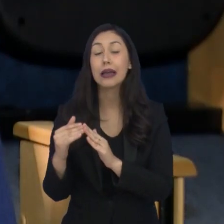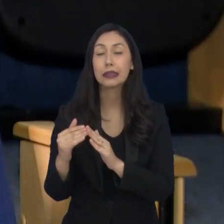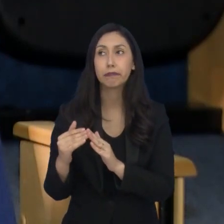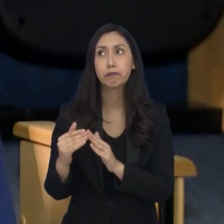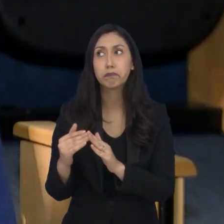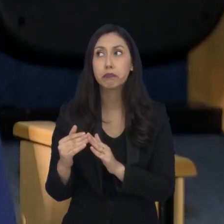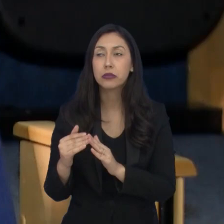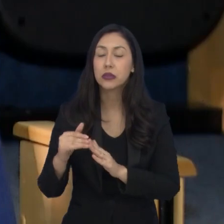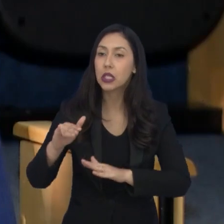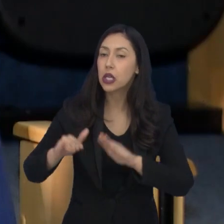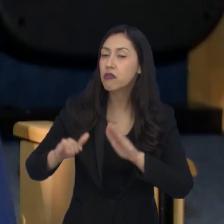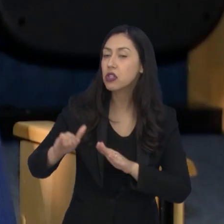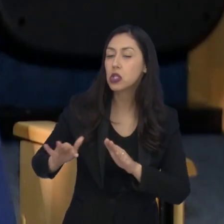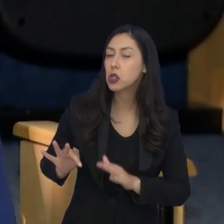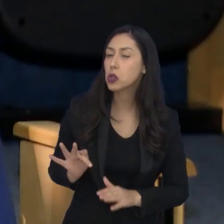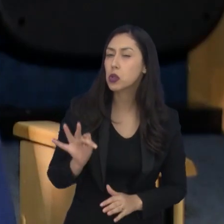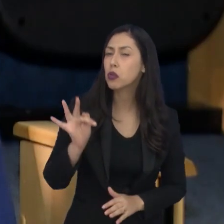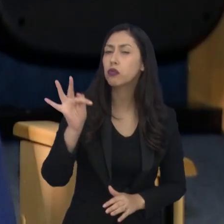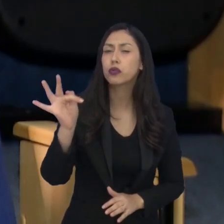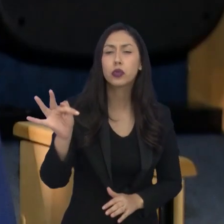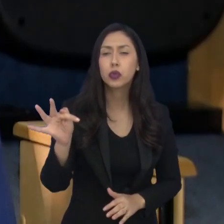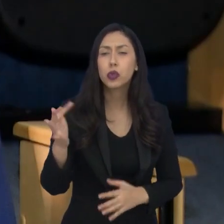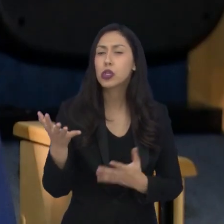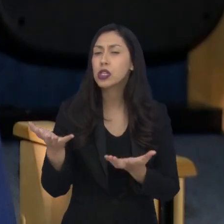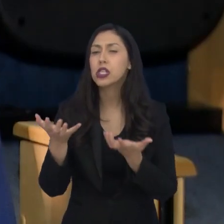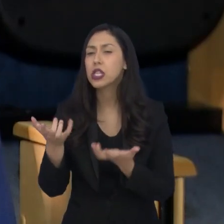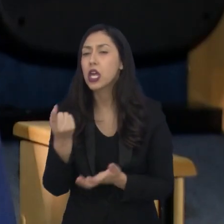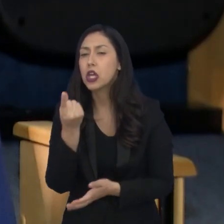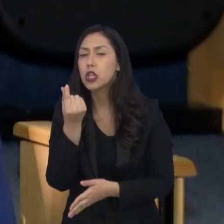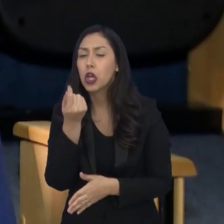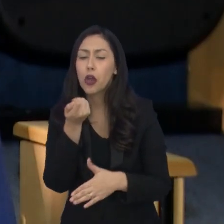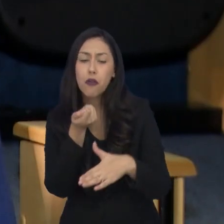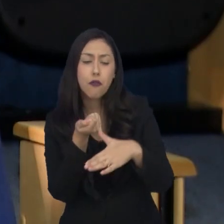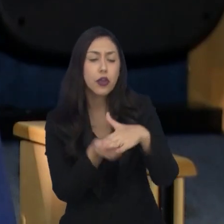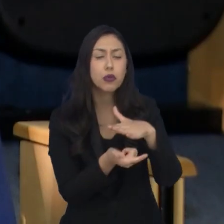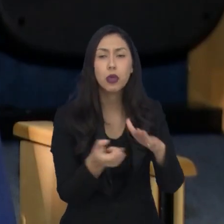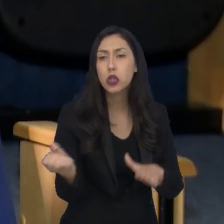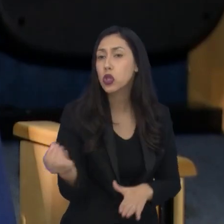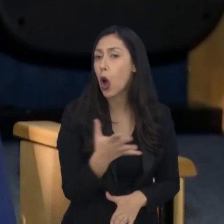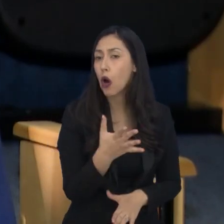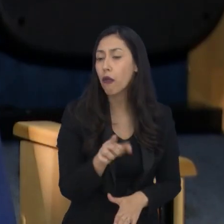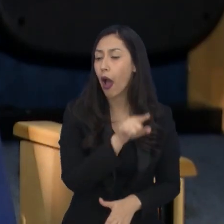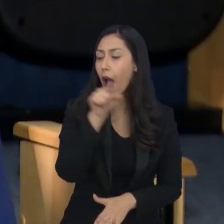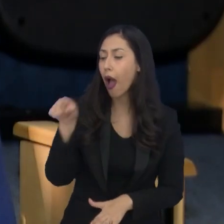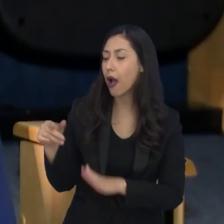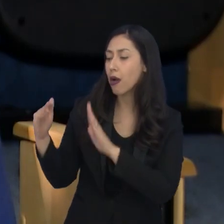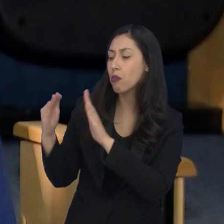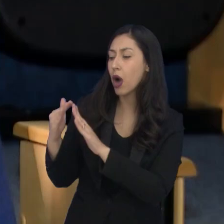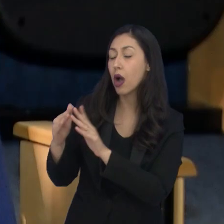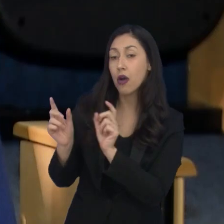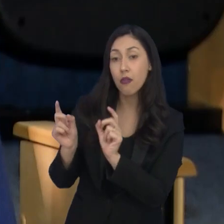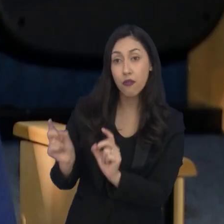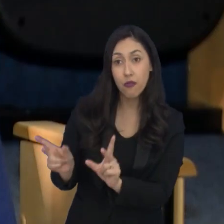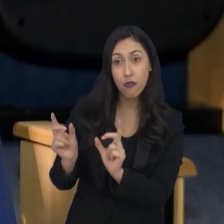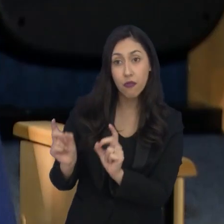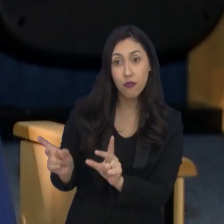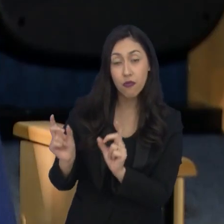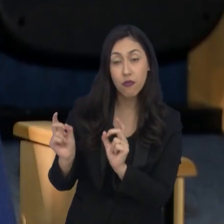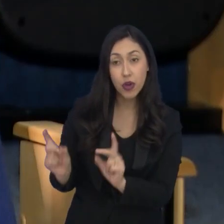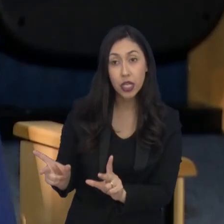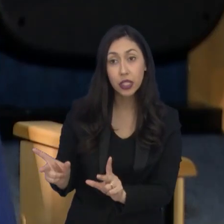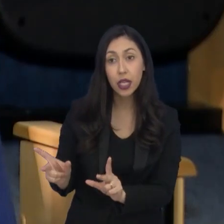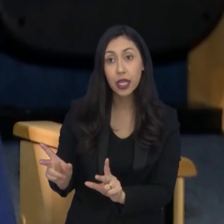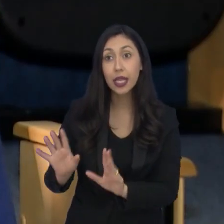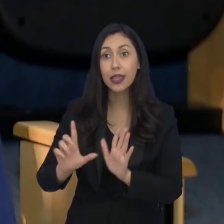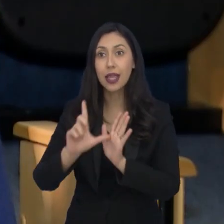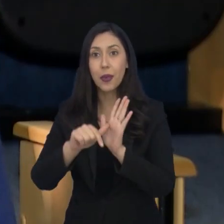senhora pensar em novos investimentos, em vender esse imóvel da senhora para aquisição de um outro,